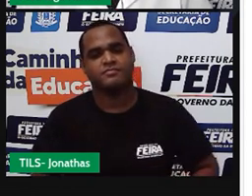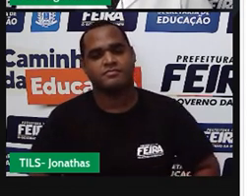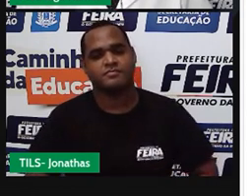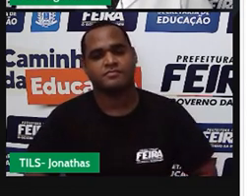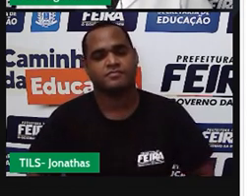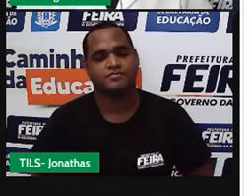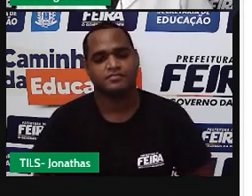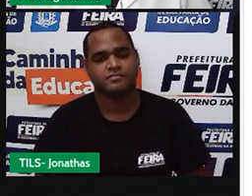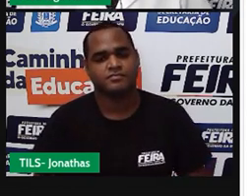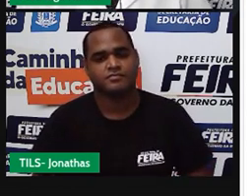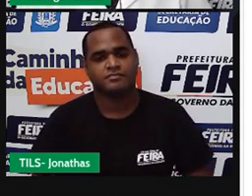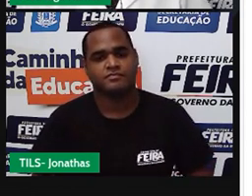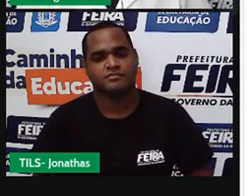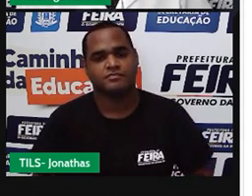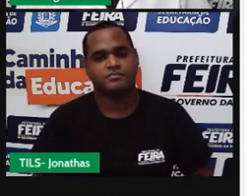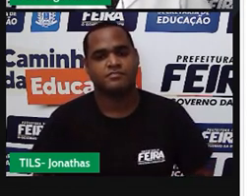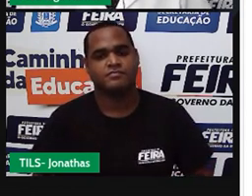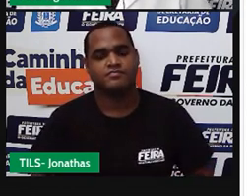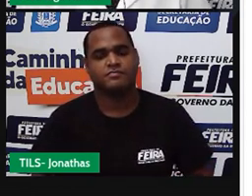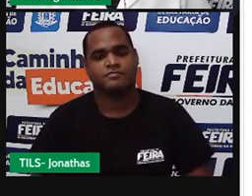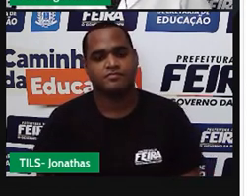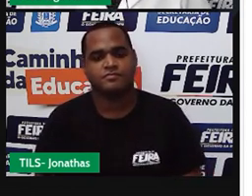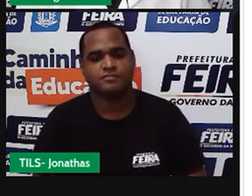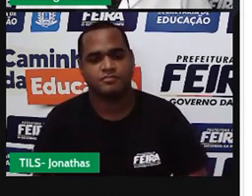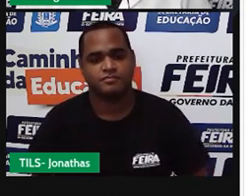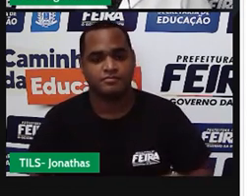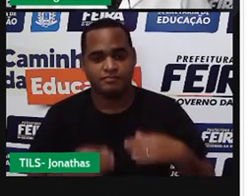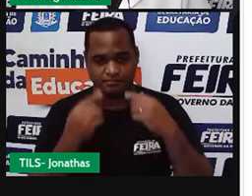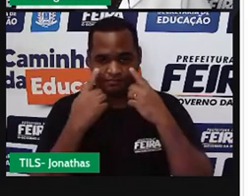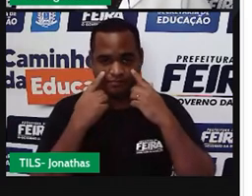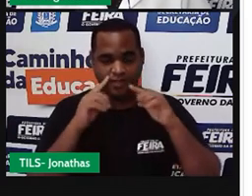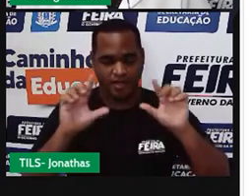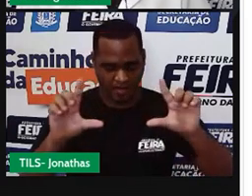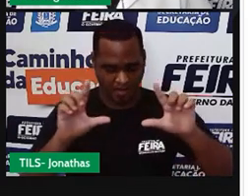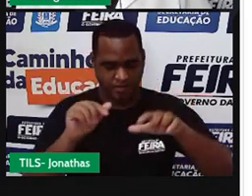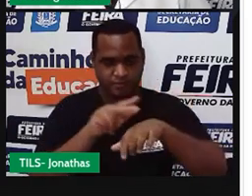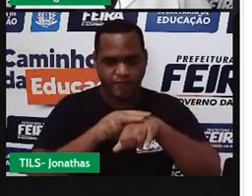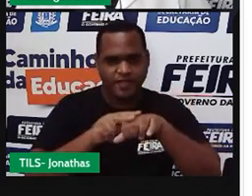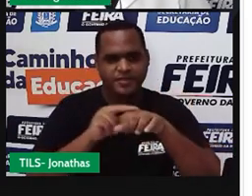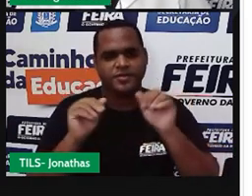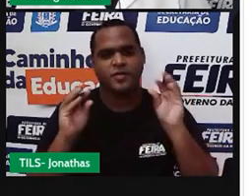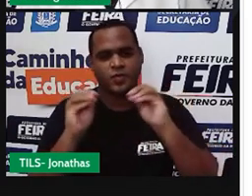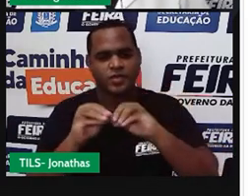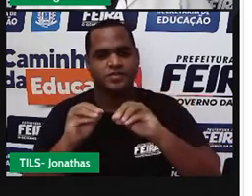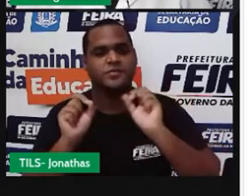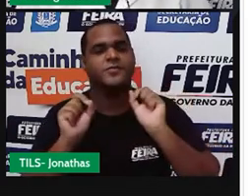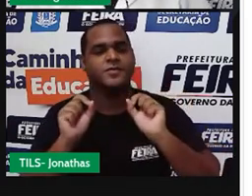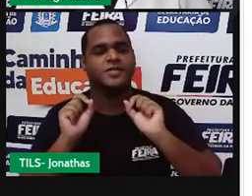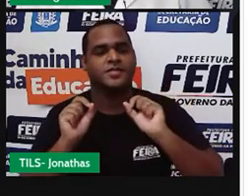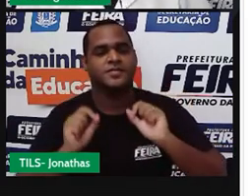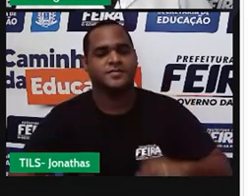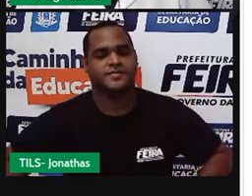e vamo colocar aqui o seguinte o vamos pegar essa daqui e vamos colocar aqui